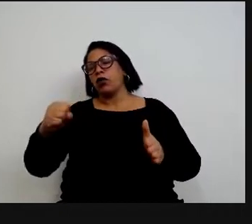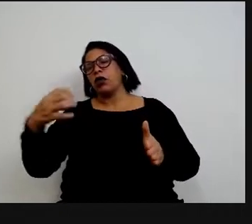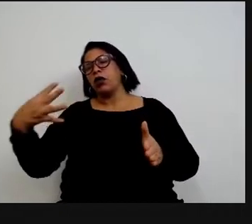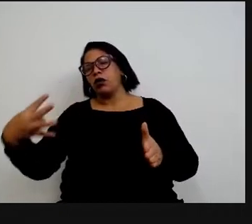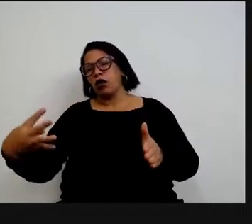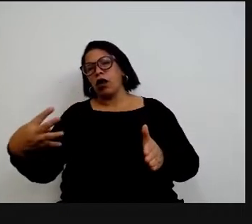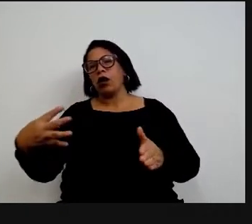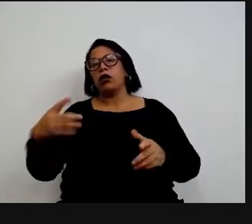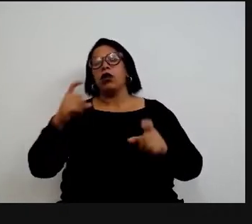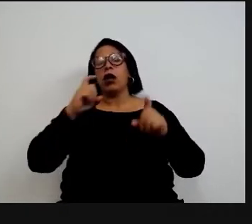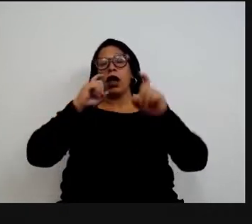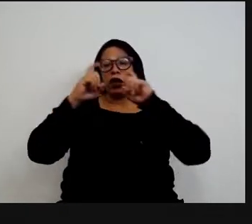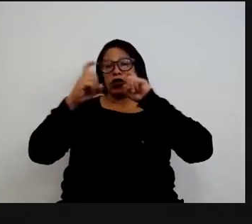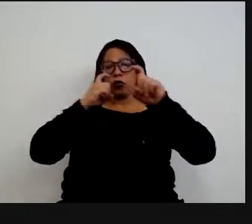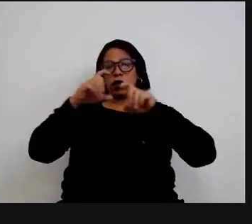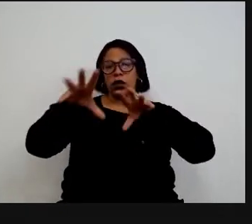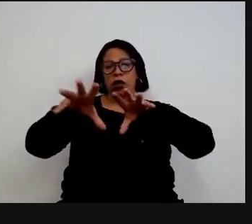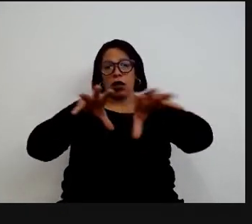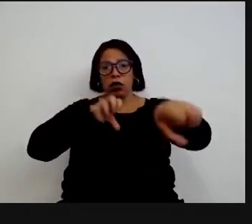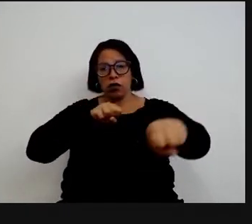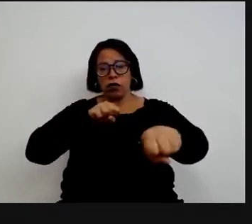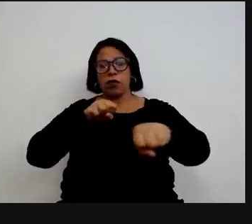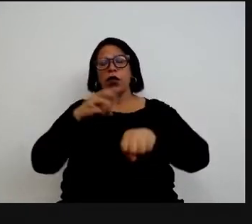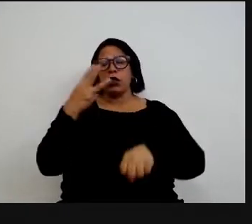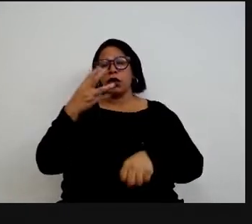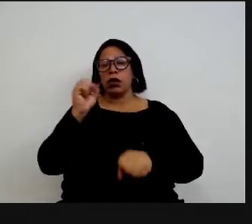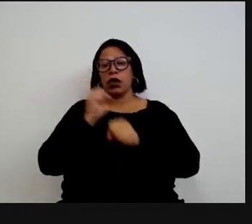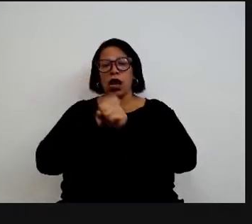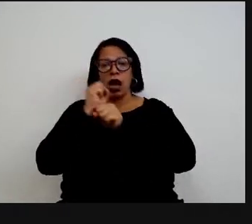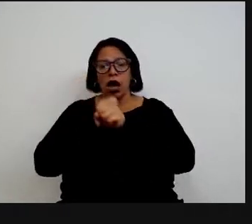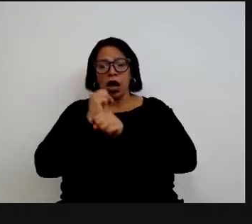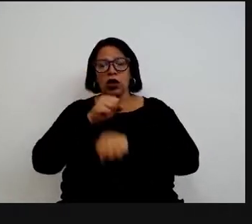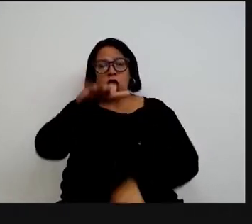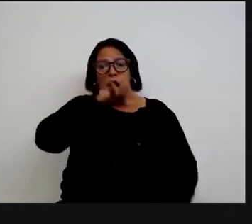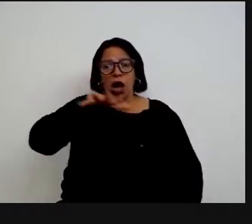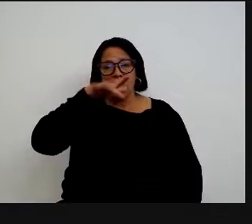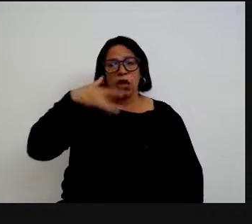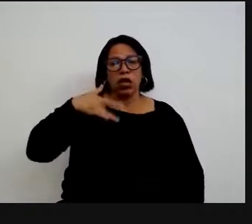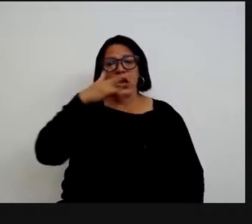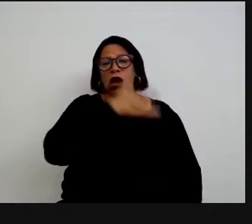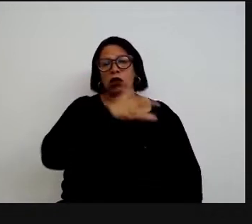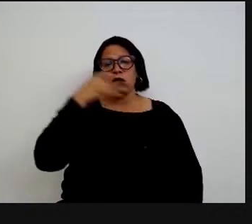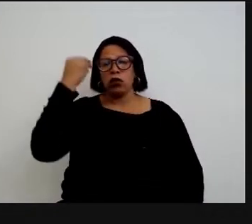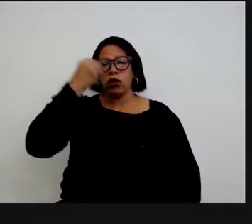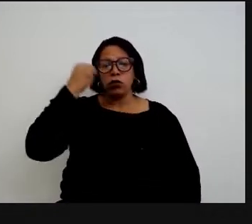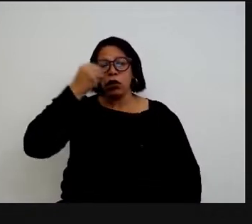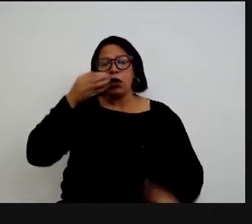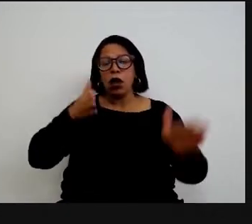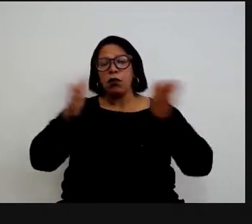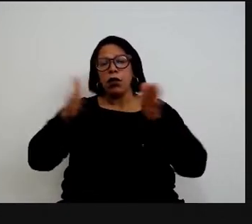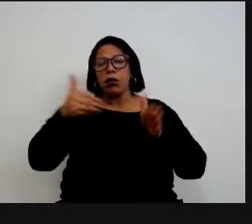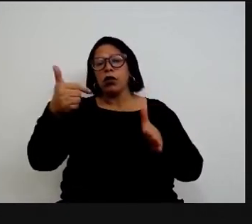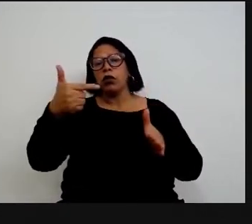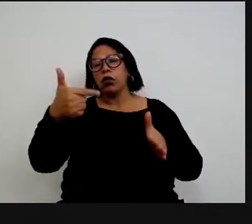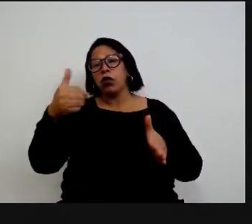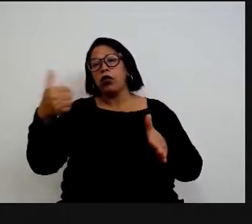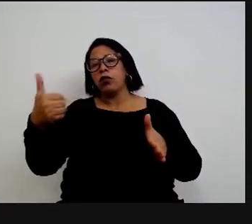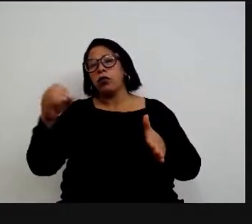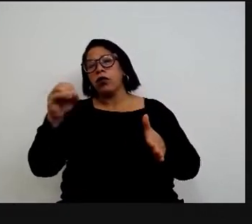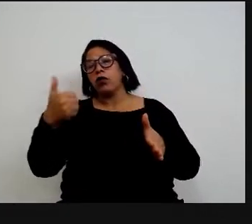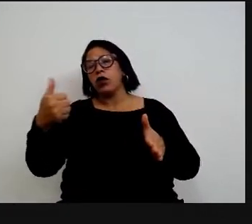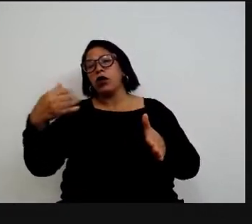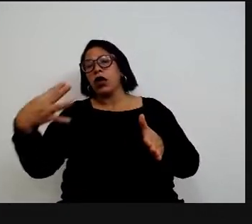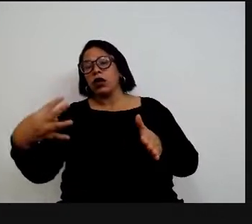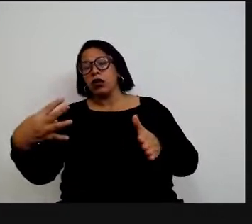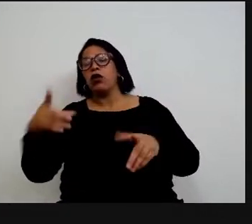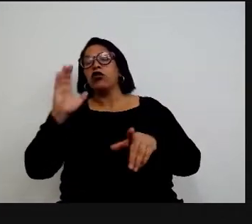é graduado em Administração, trabalhou por 30 anos na área de saúde e desde 2014 trabalha no Serviço de Ensino à